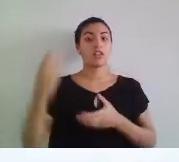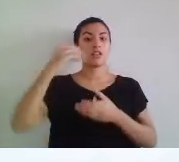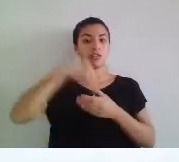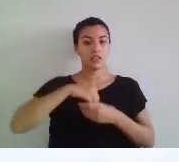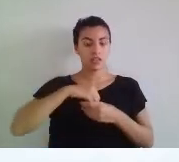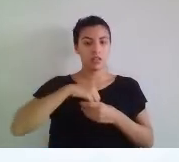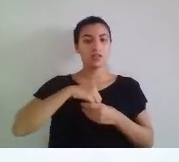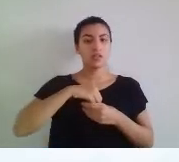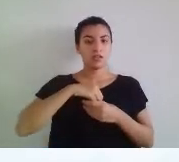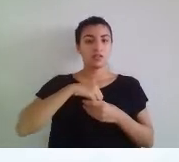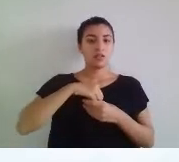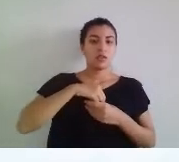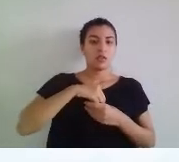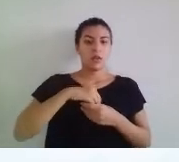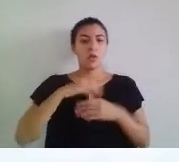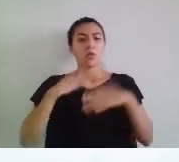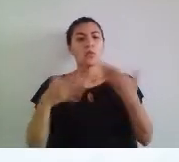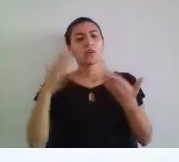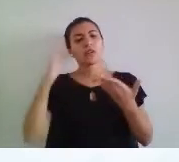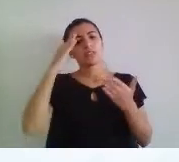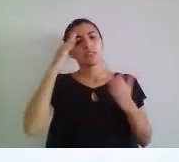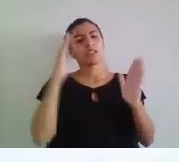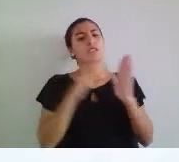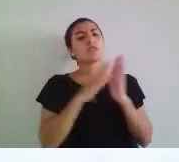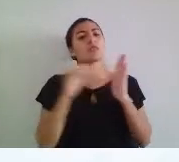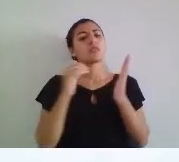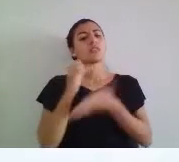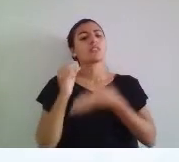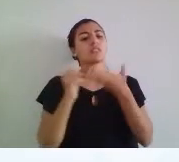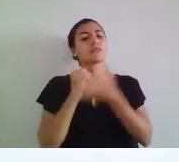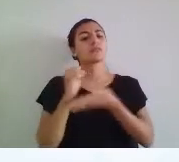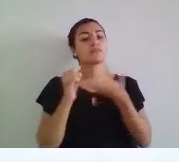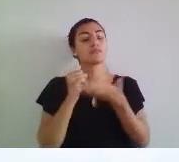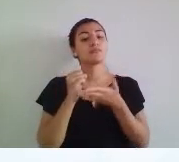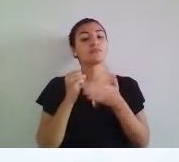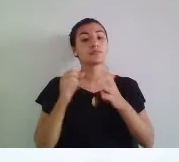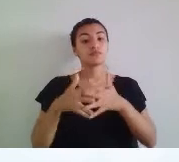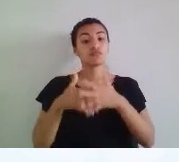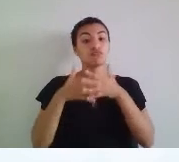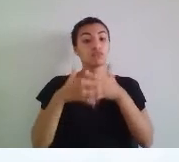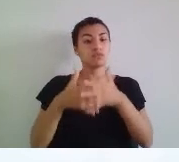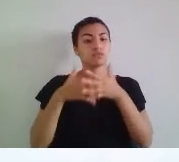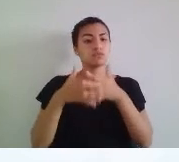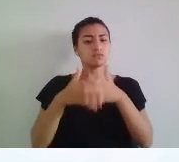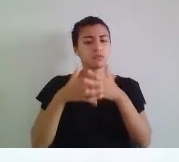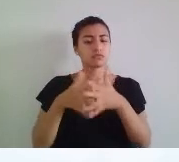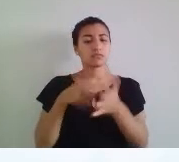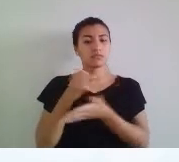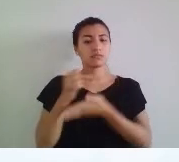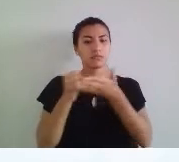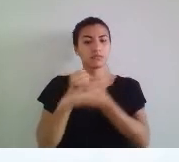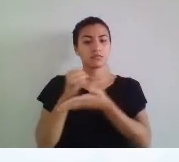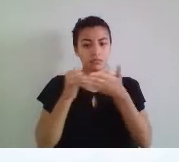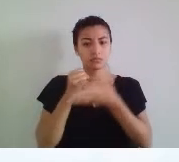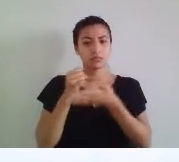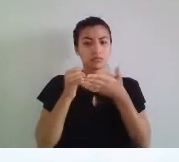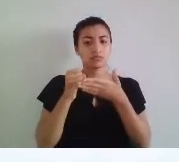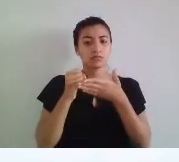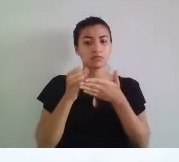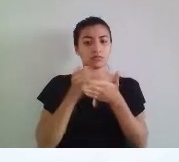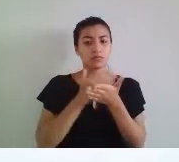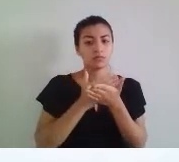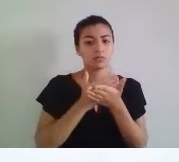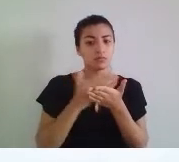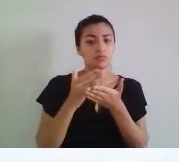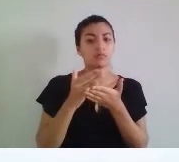gente entende que o modelo capitalista de produção se baseia nesse conflito essencial e fundamental, que nasce